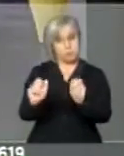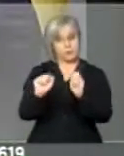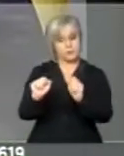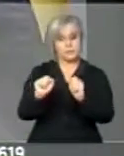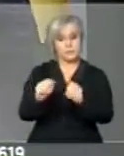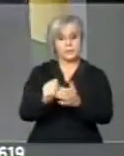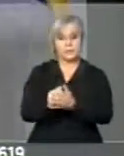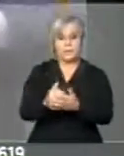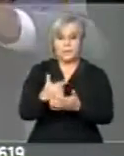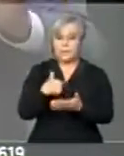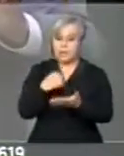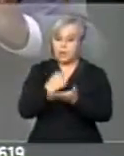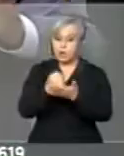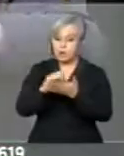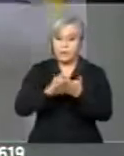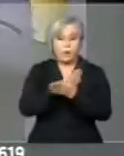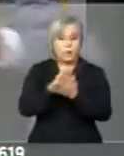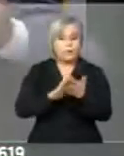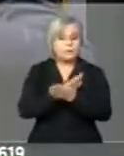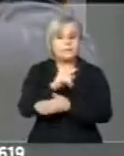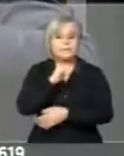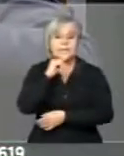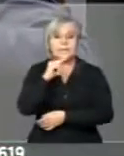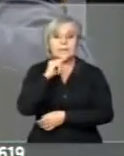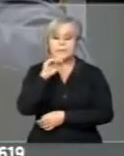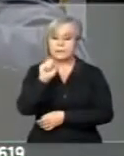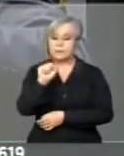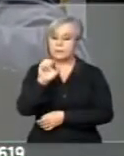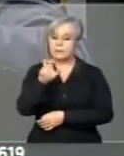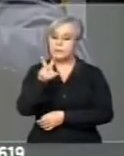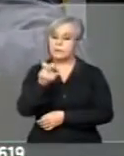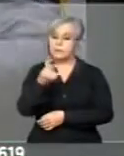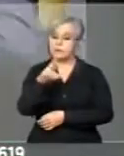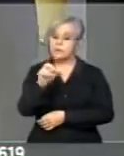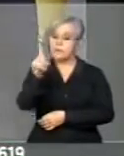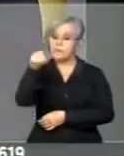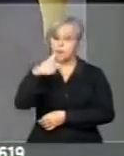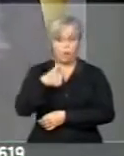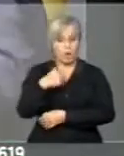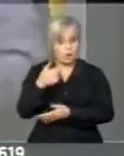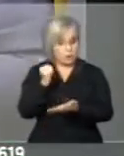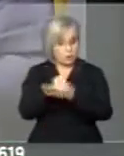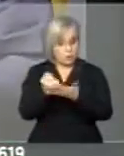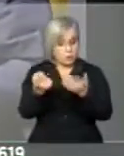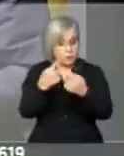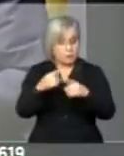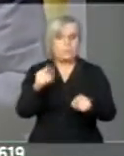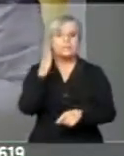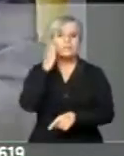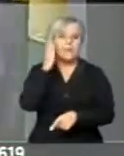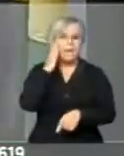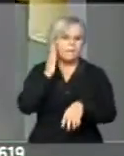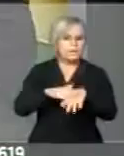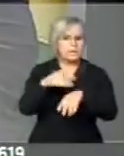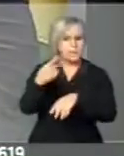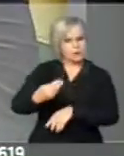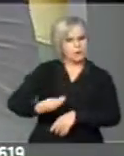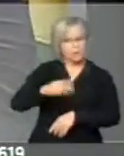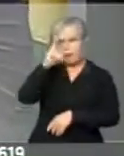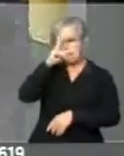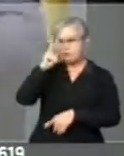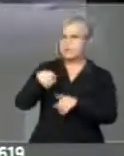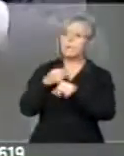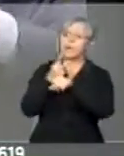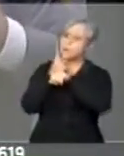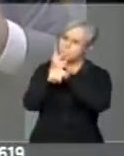Eu não contratei Severo. Não foi Manato que contratou Severo. Sabia da história dele toda, mas foram